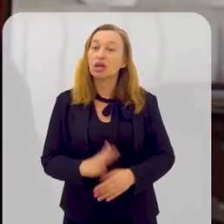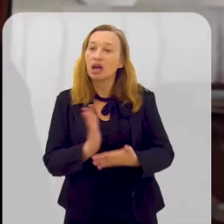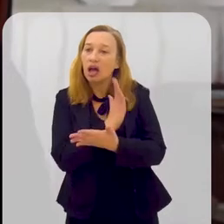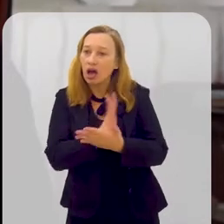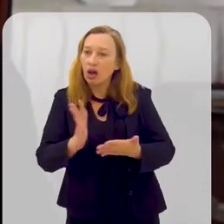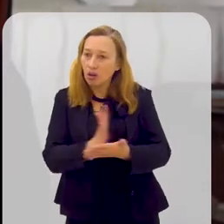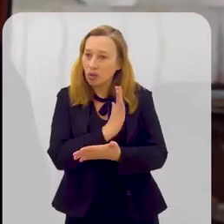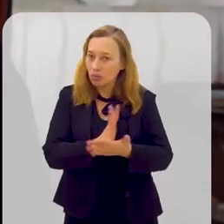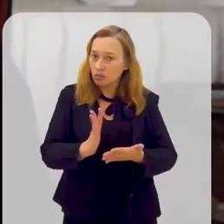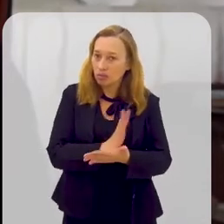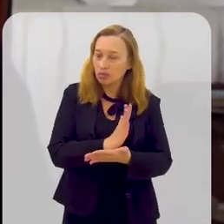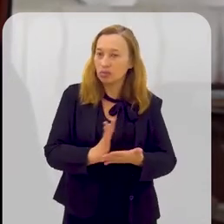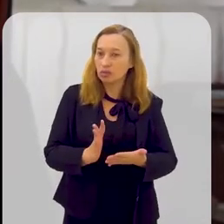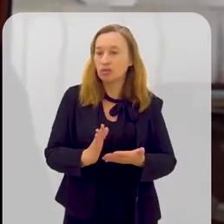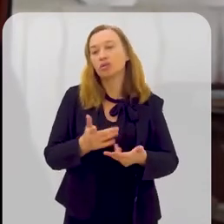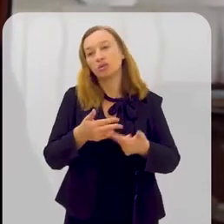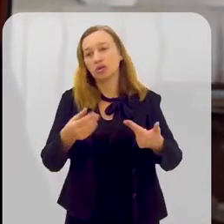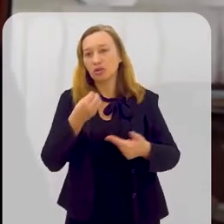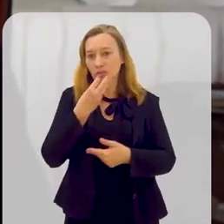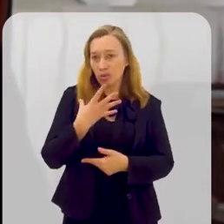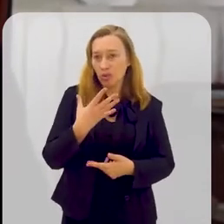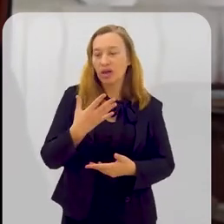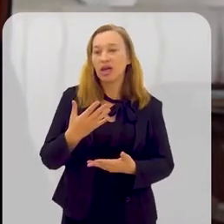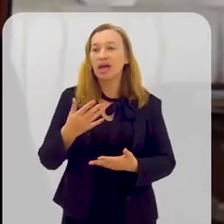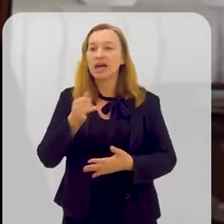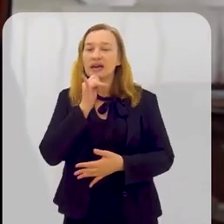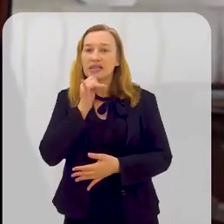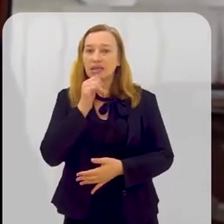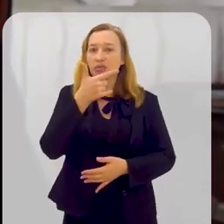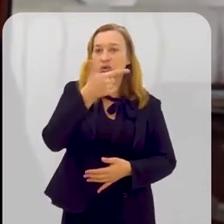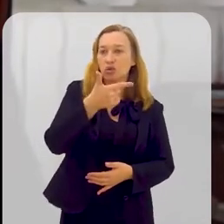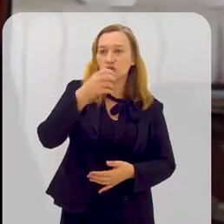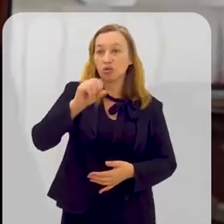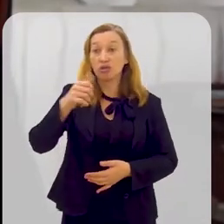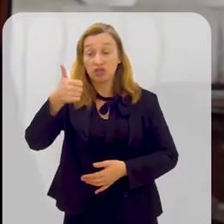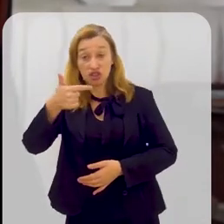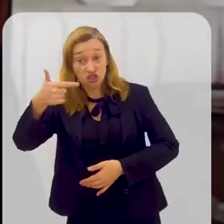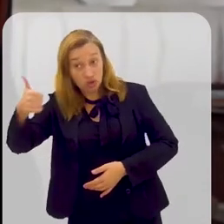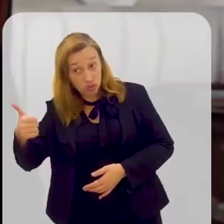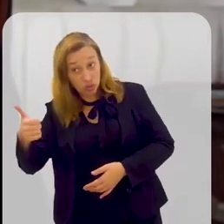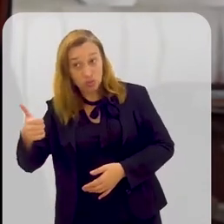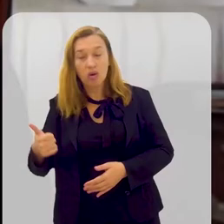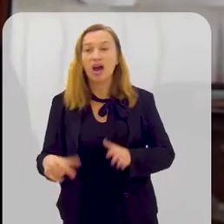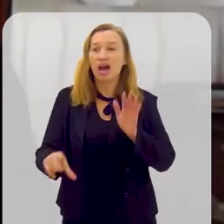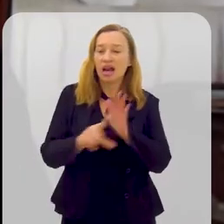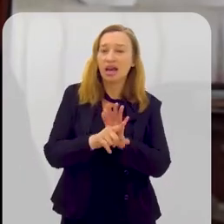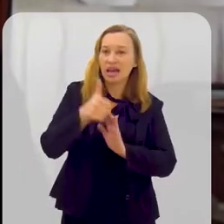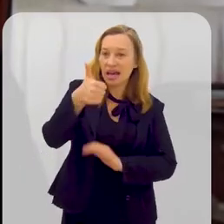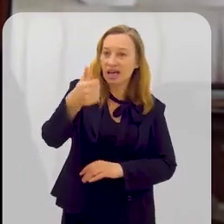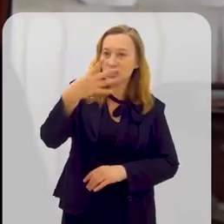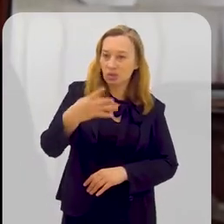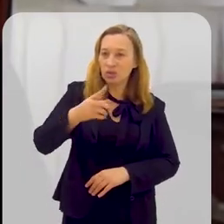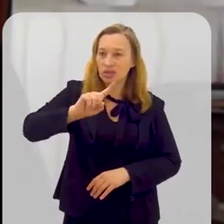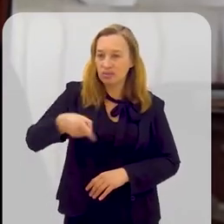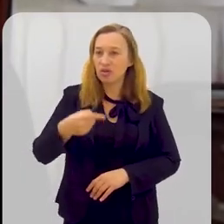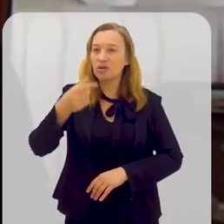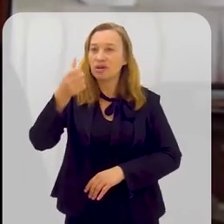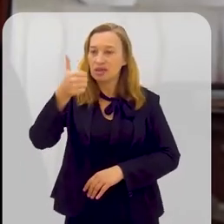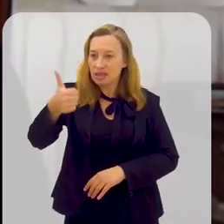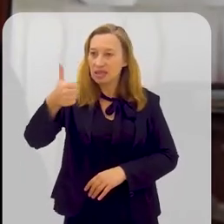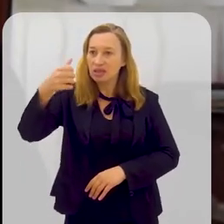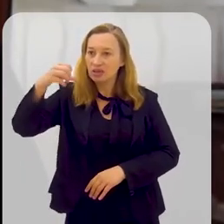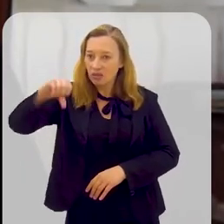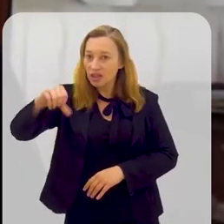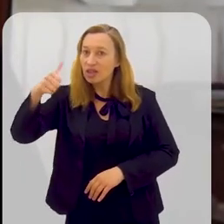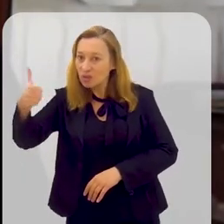temos algumas vantagens por exemplo em 2021 a lei